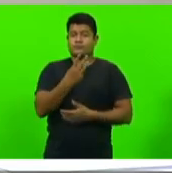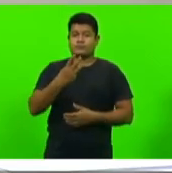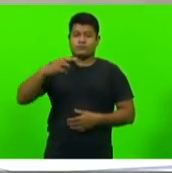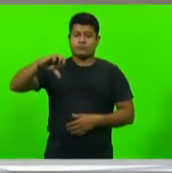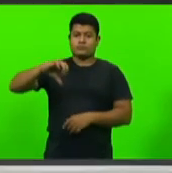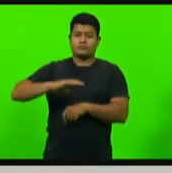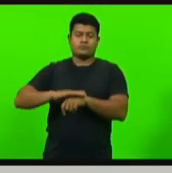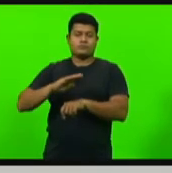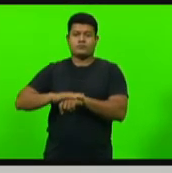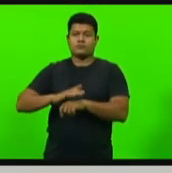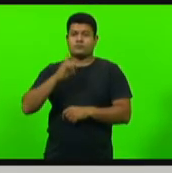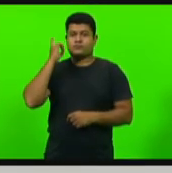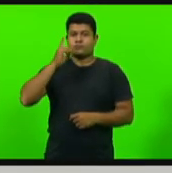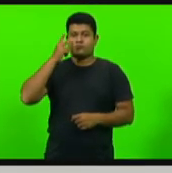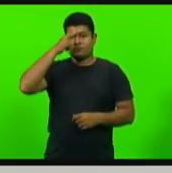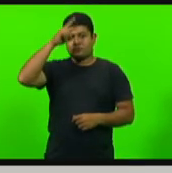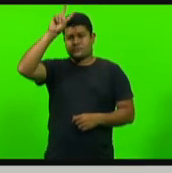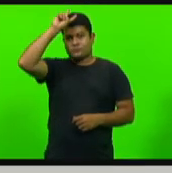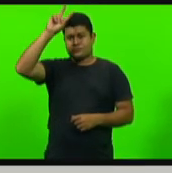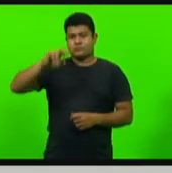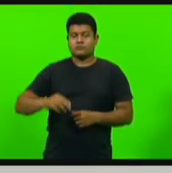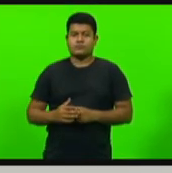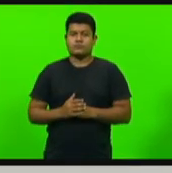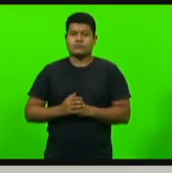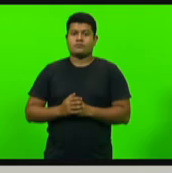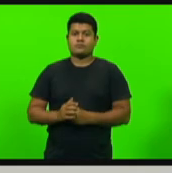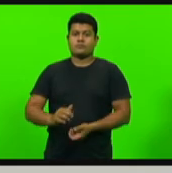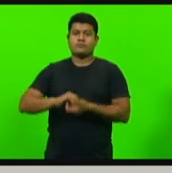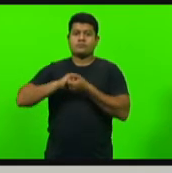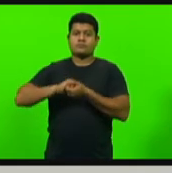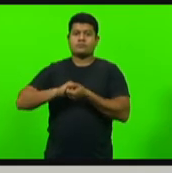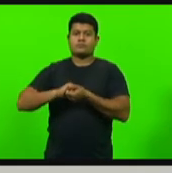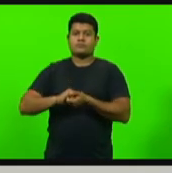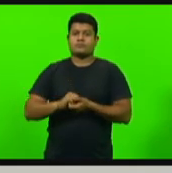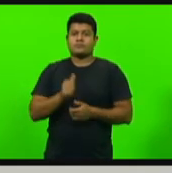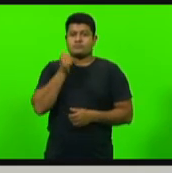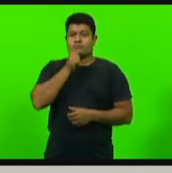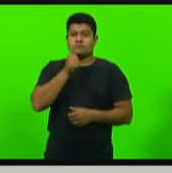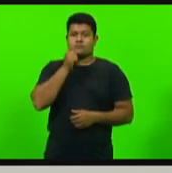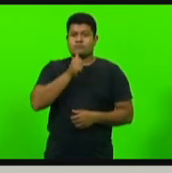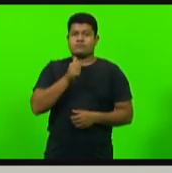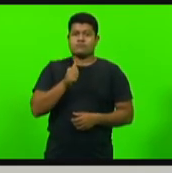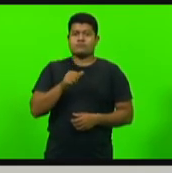autor deputado doutor Vicente Caropreso, cumprimentando a senhora